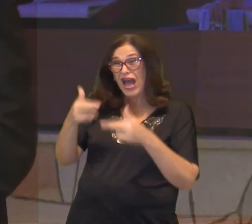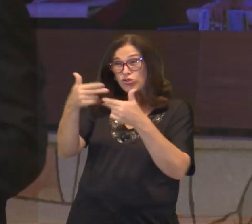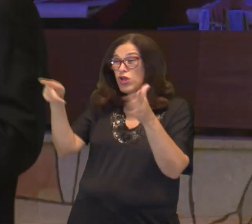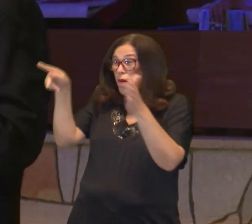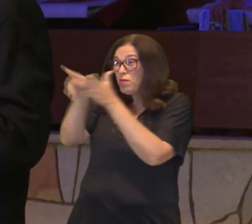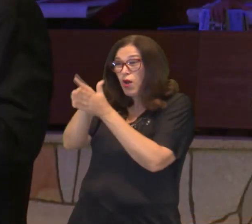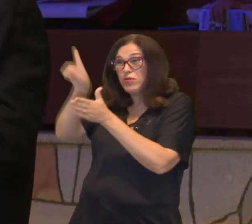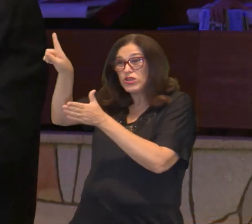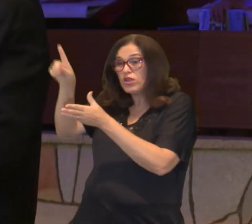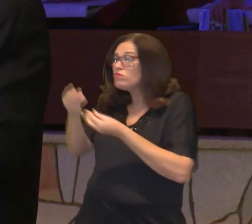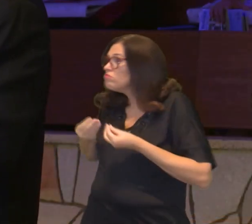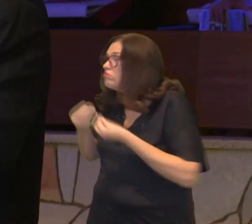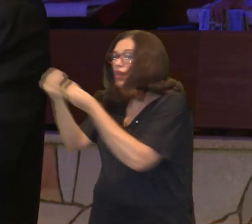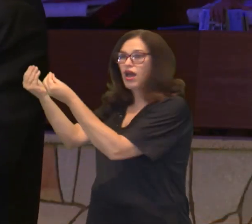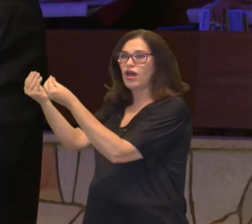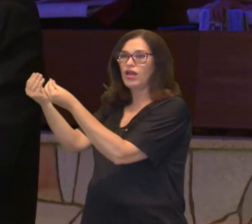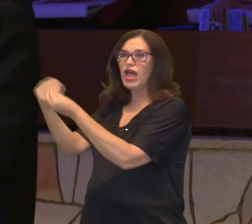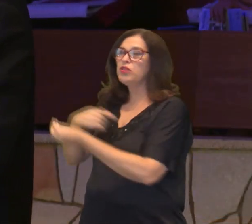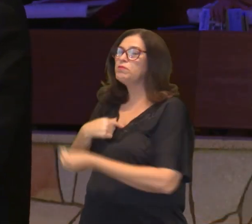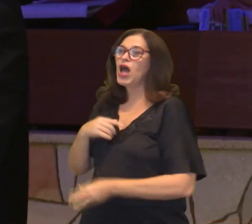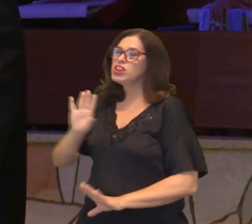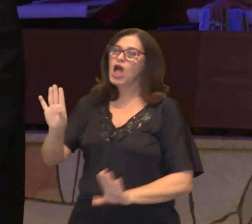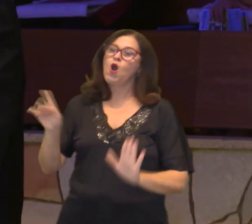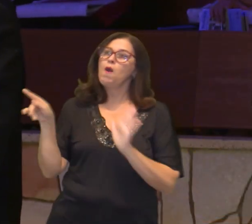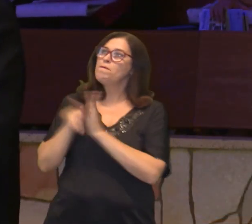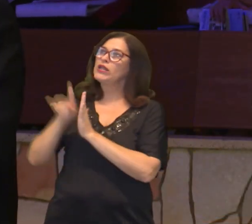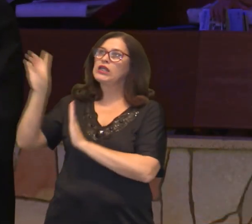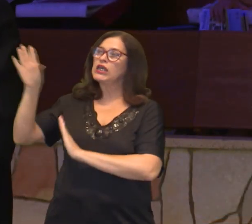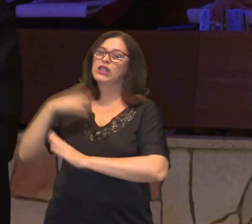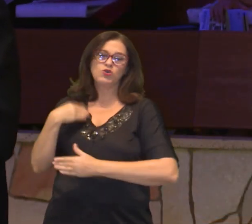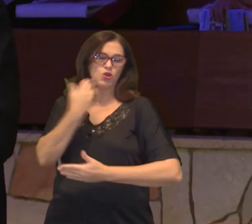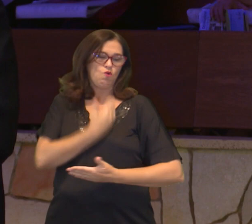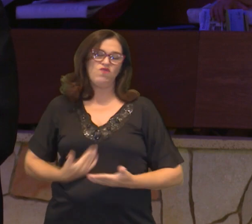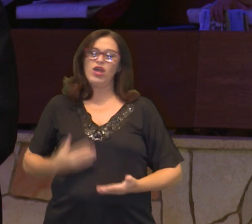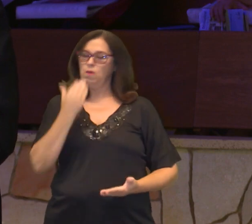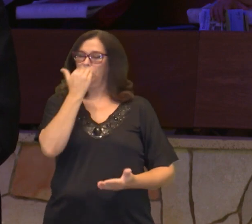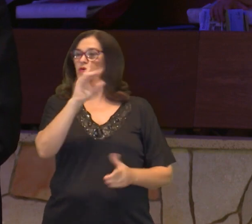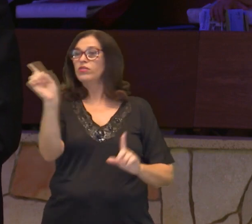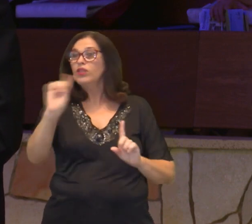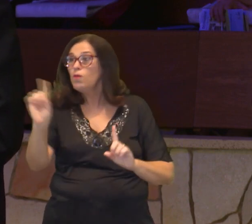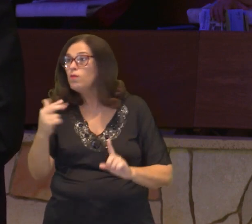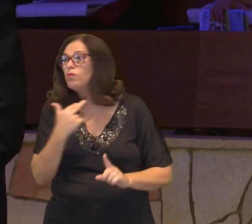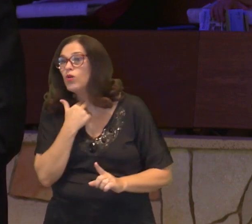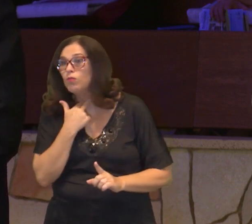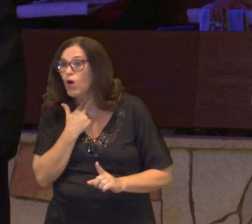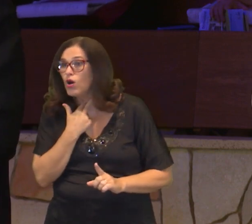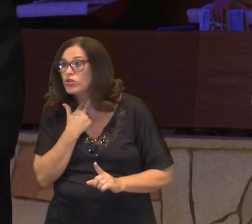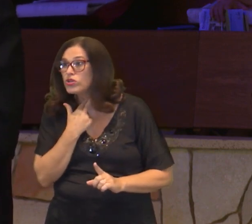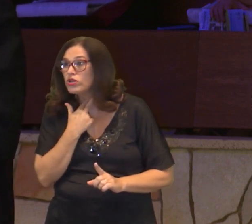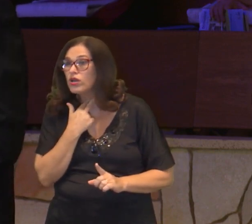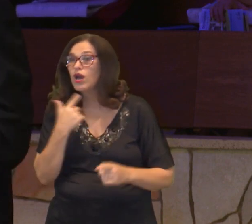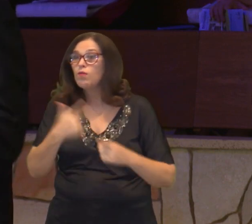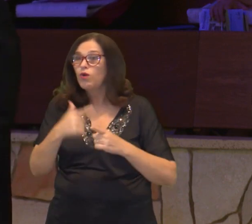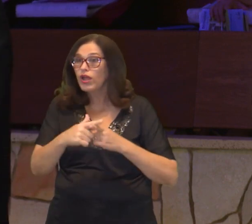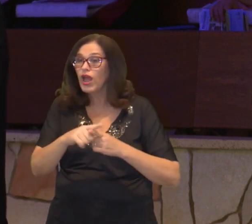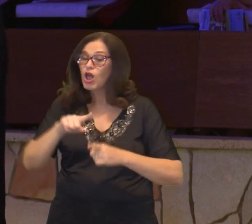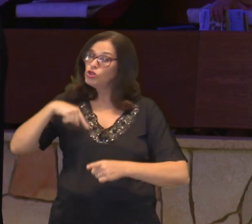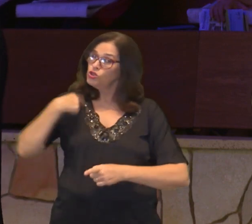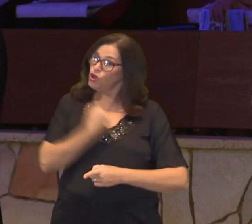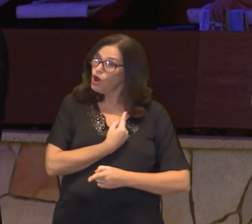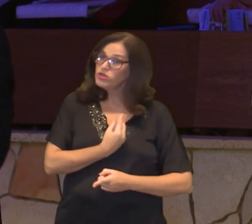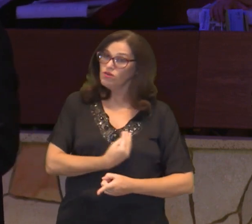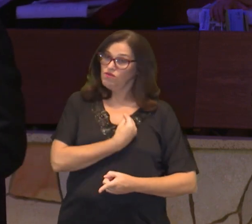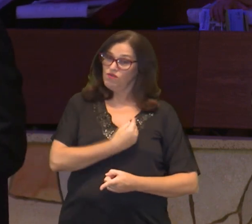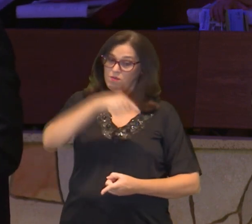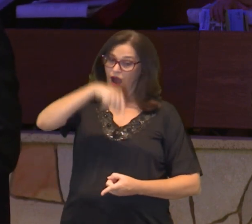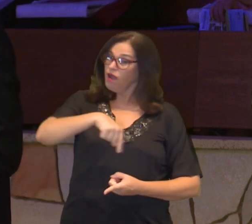E depois eles vêm com uma outra pergunta. O grupo dos saduceus, que eram os liberais religiosos daquela época, que tomavam conta